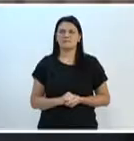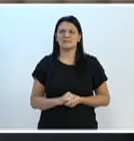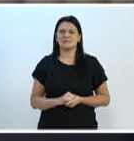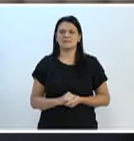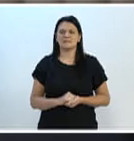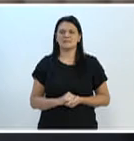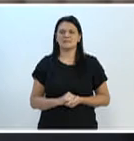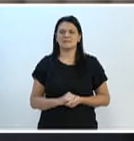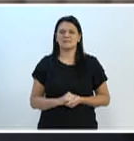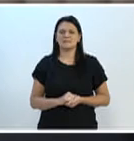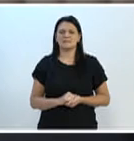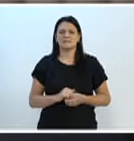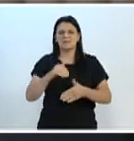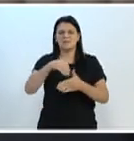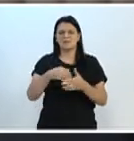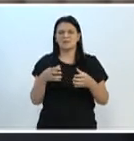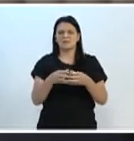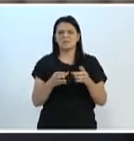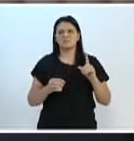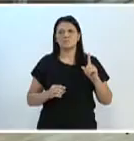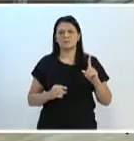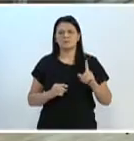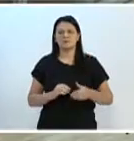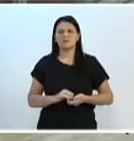Senhor presidente, eu voto na chapa 1.